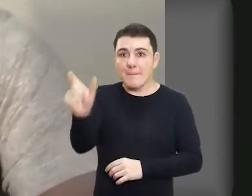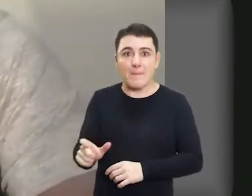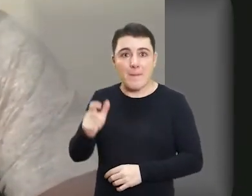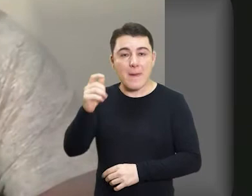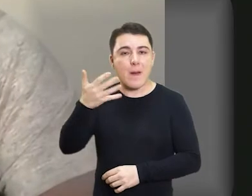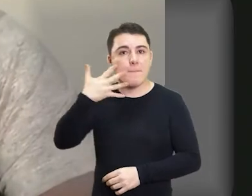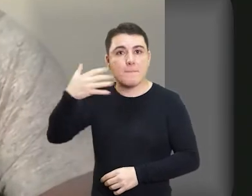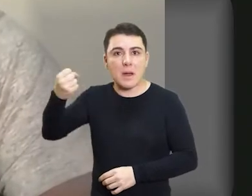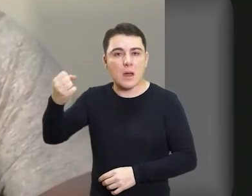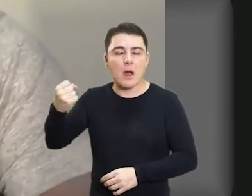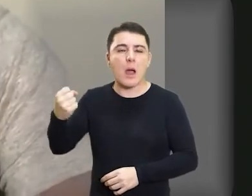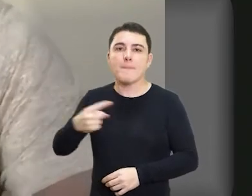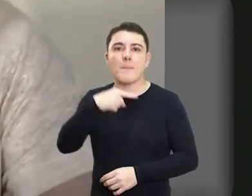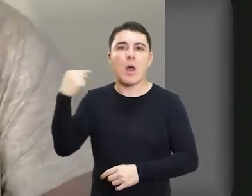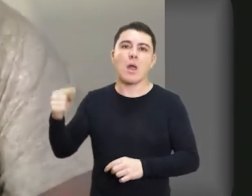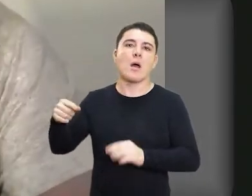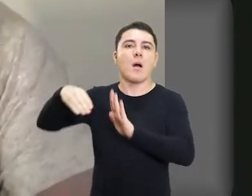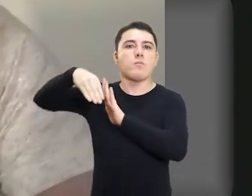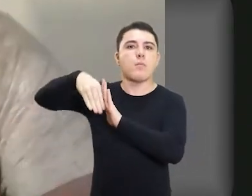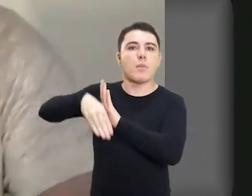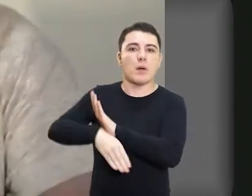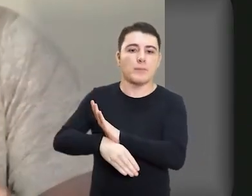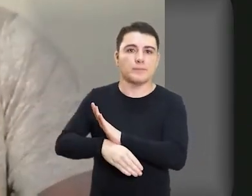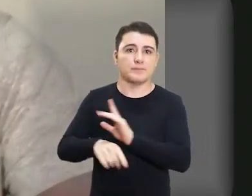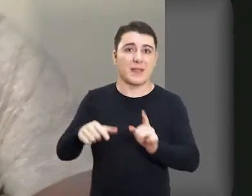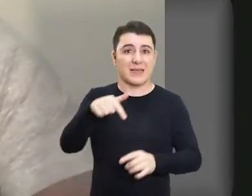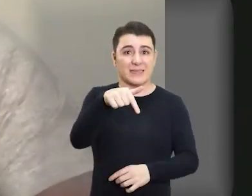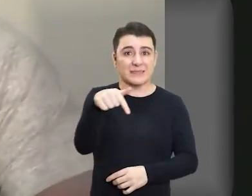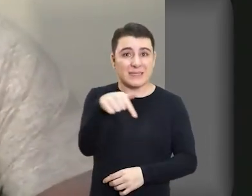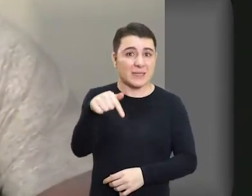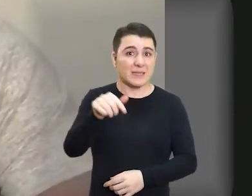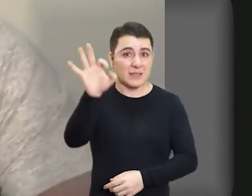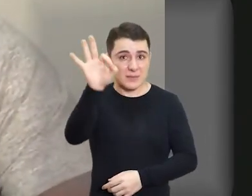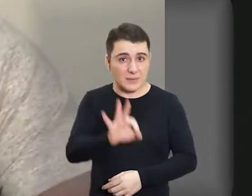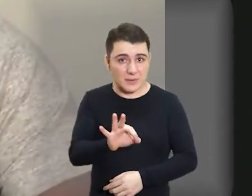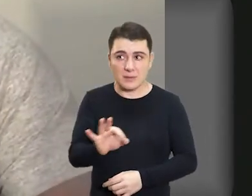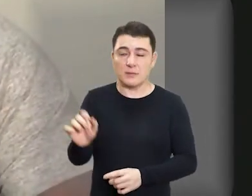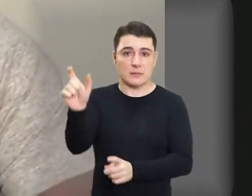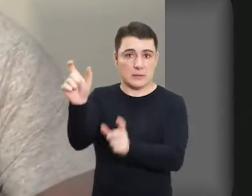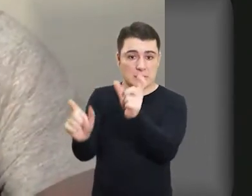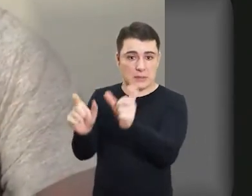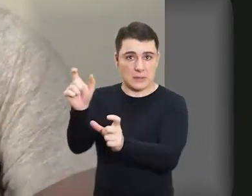cresceu 11%, e dos não negros diminuiu 12%.